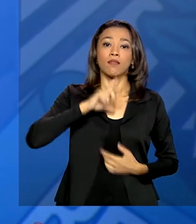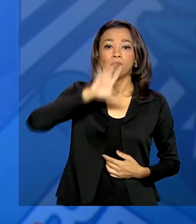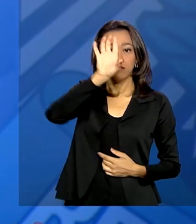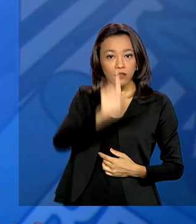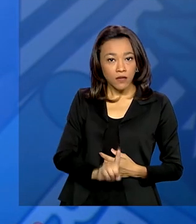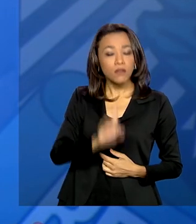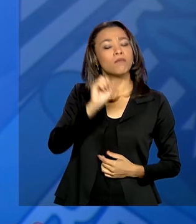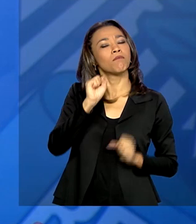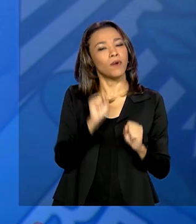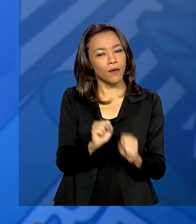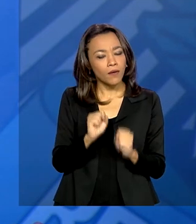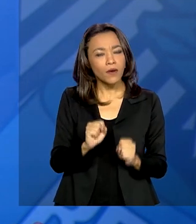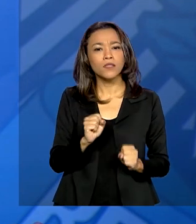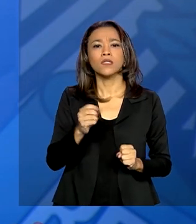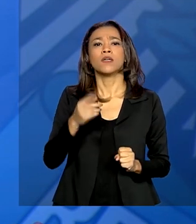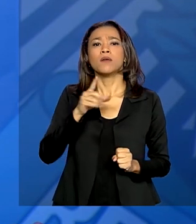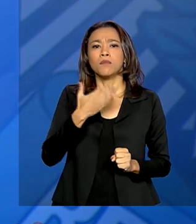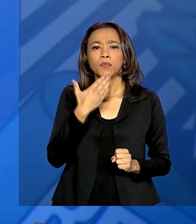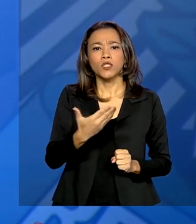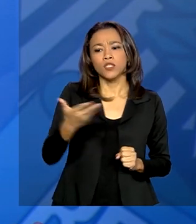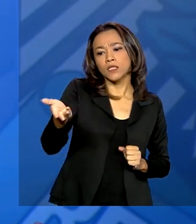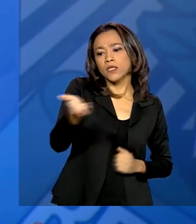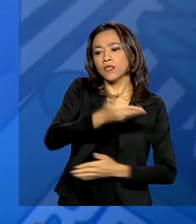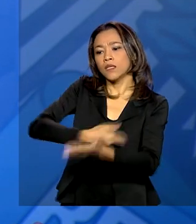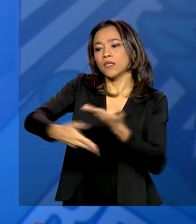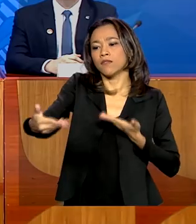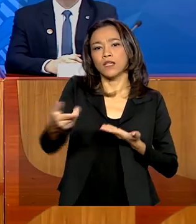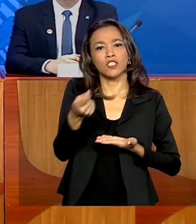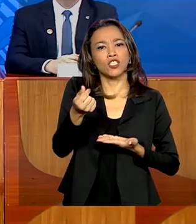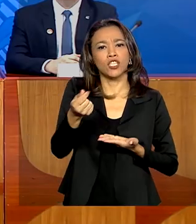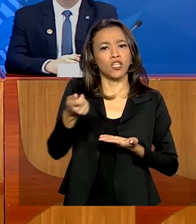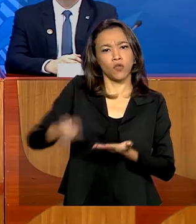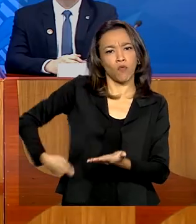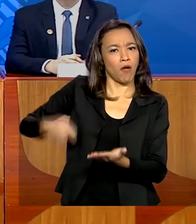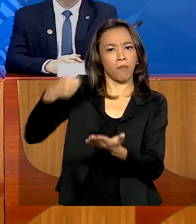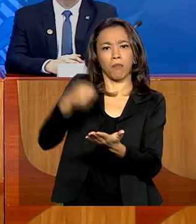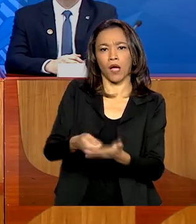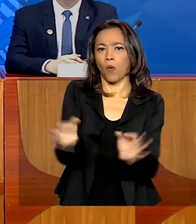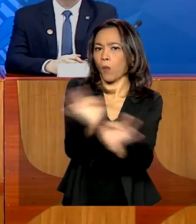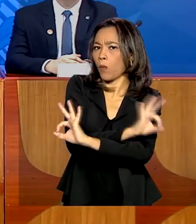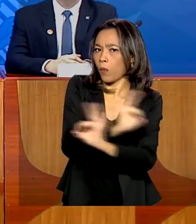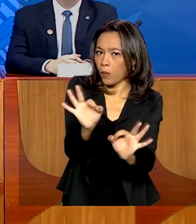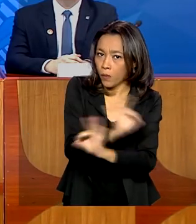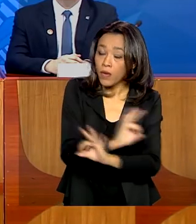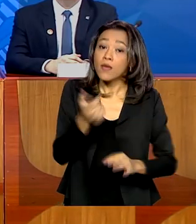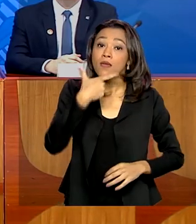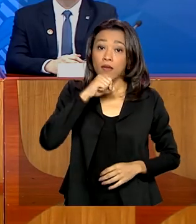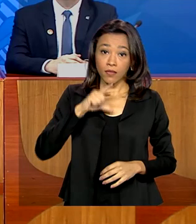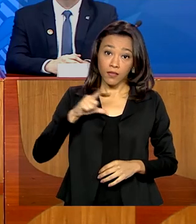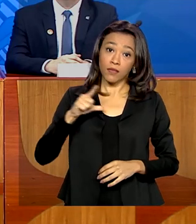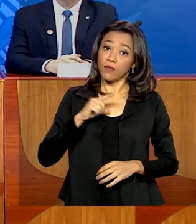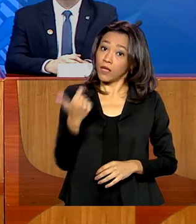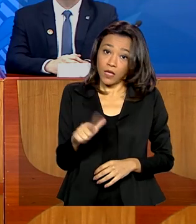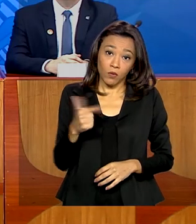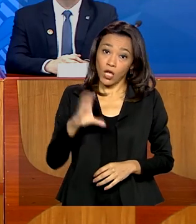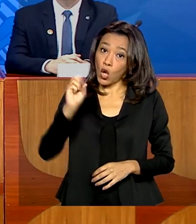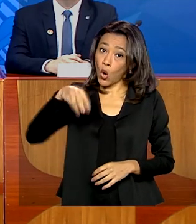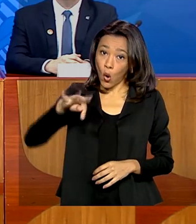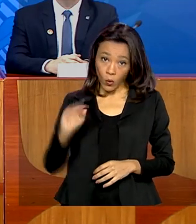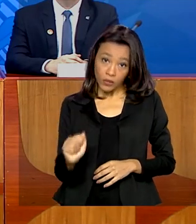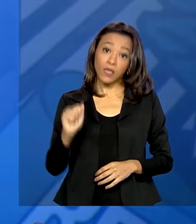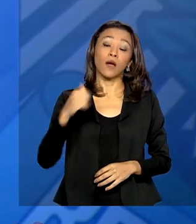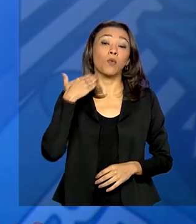pode solicitar transferência para qualquer banco sem custo e quem não tem conta vai ter uma poupança aberta automaticamente